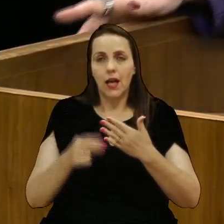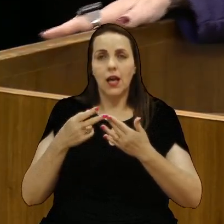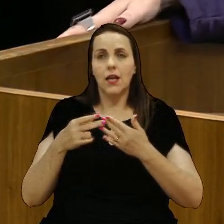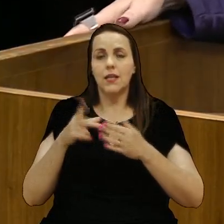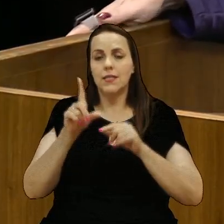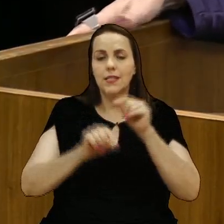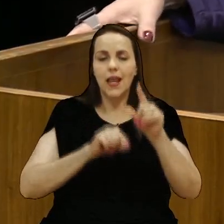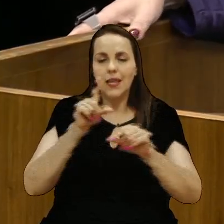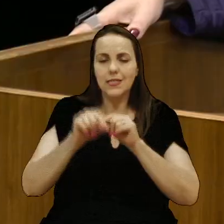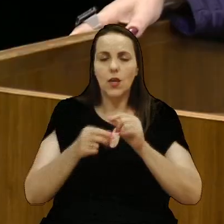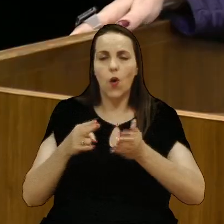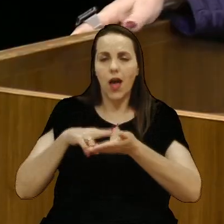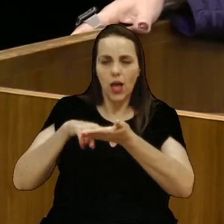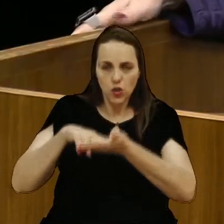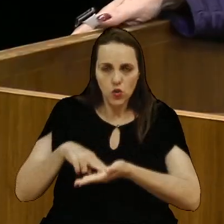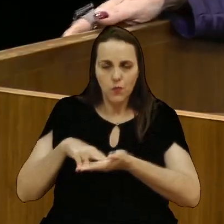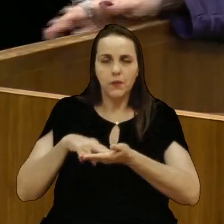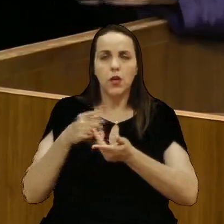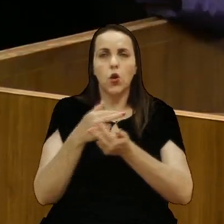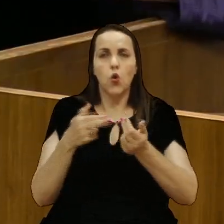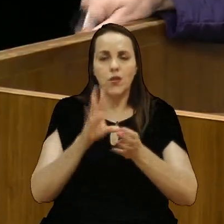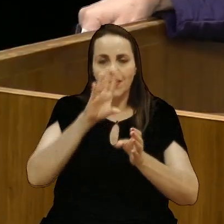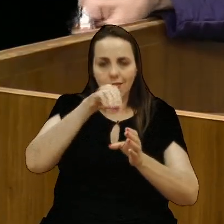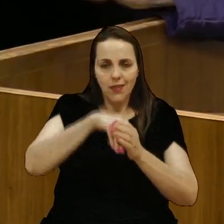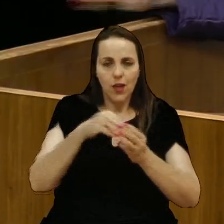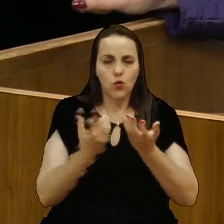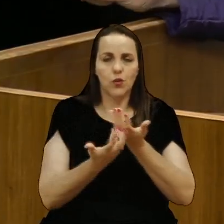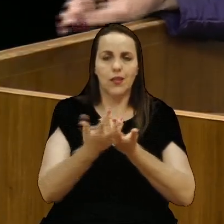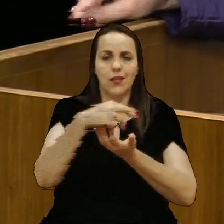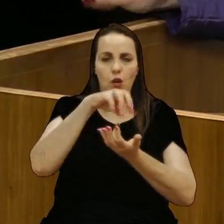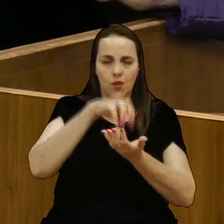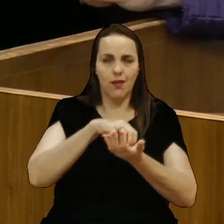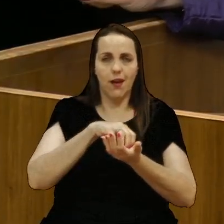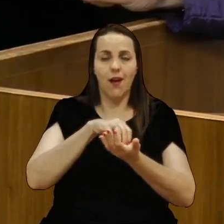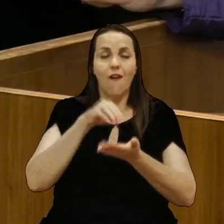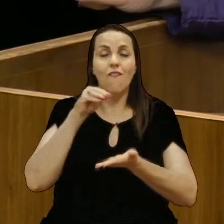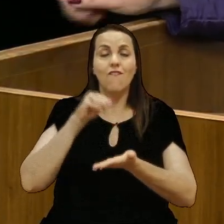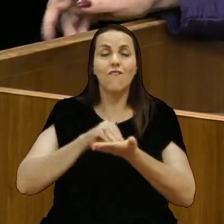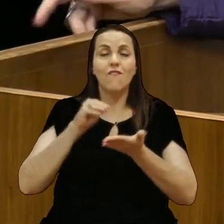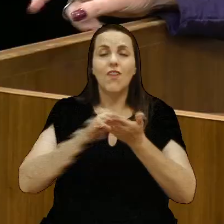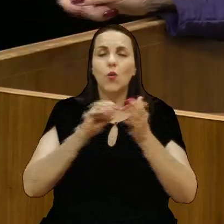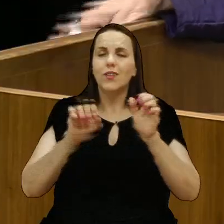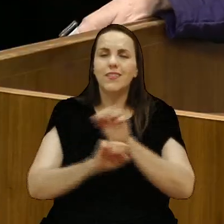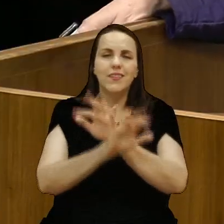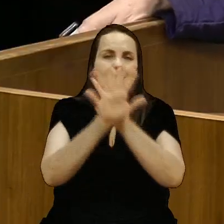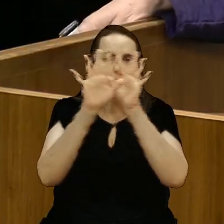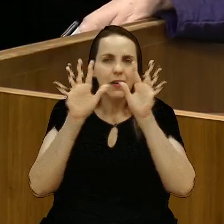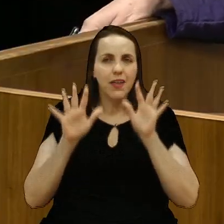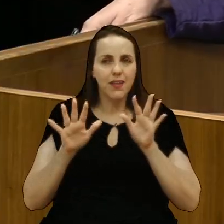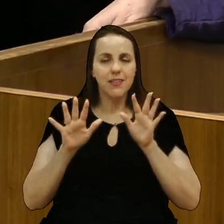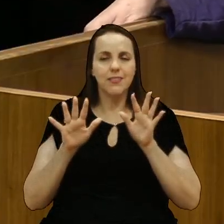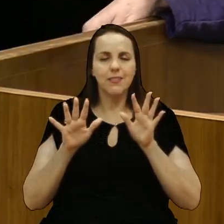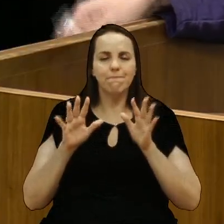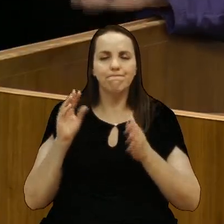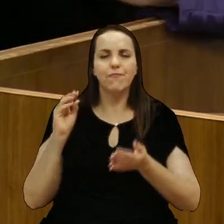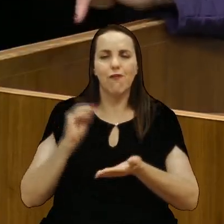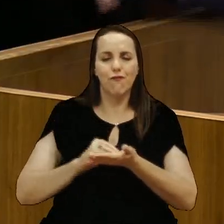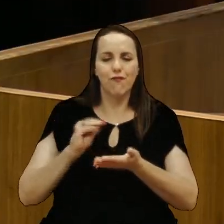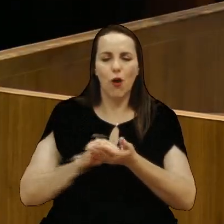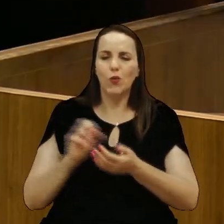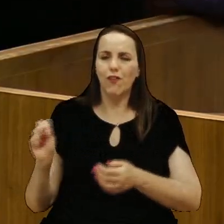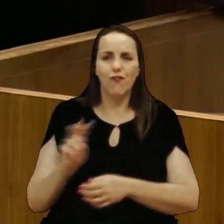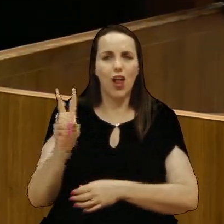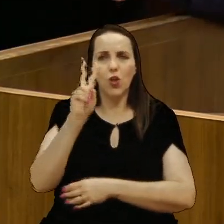questões internas da Codeca, tem falta de transparência e de desvalorização, e